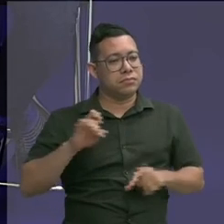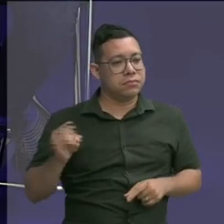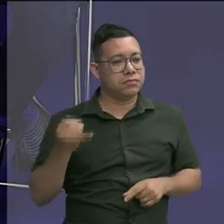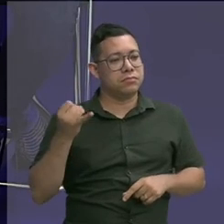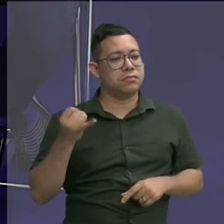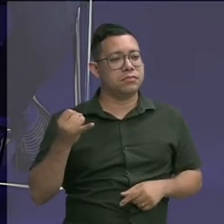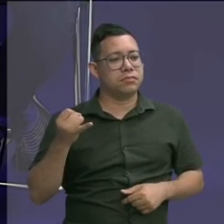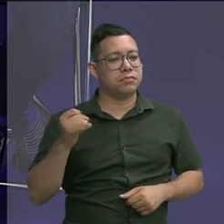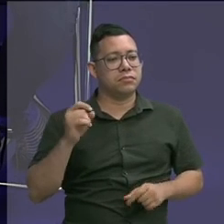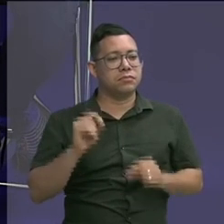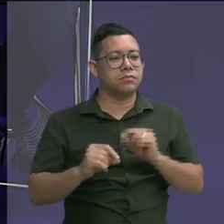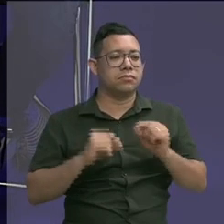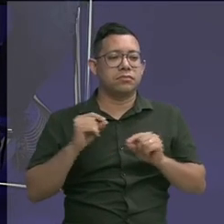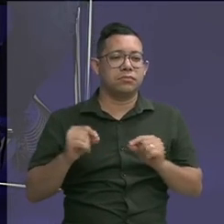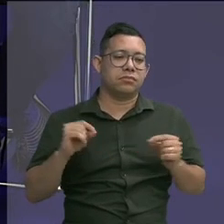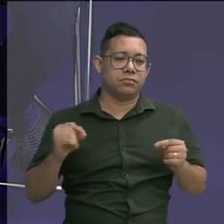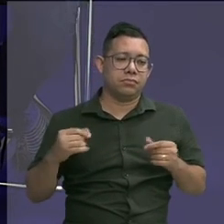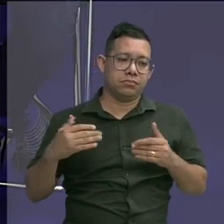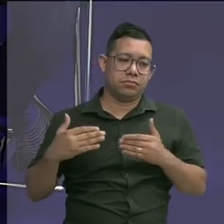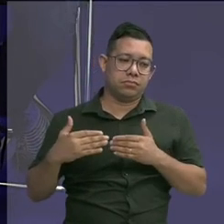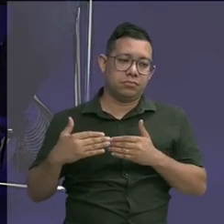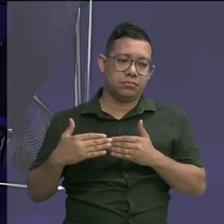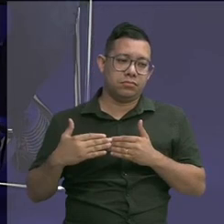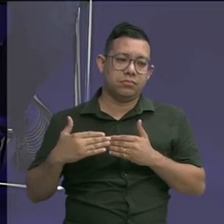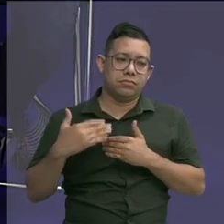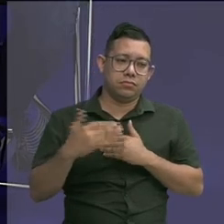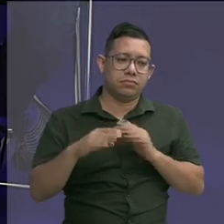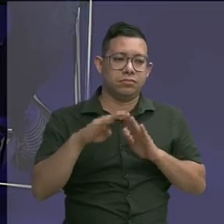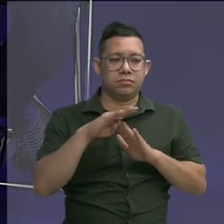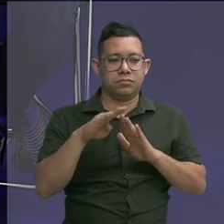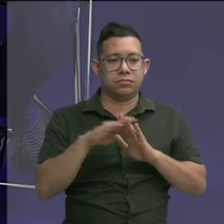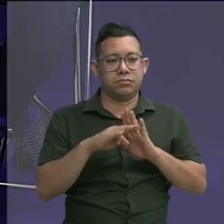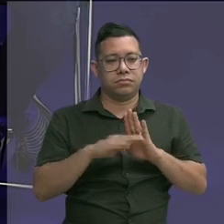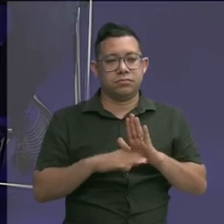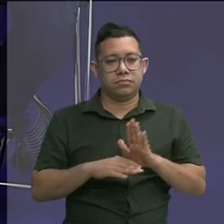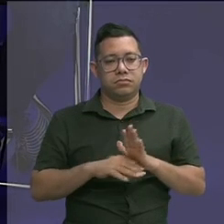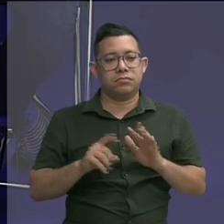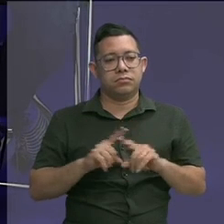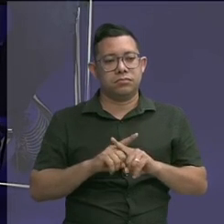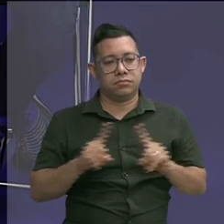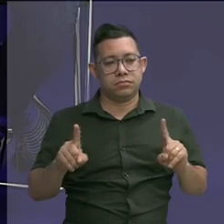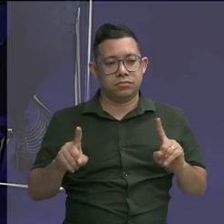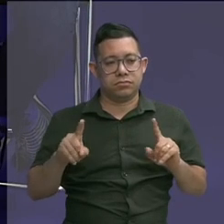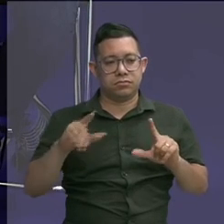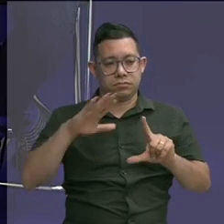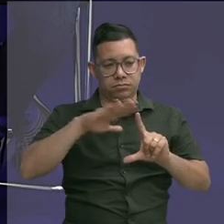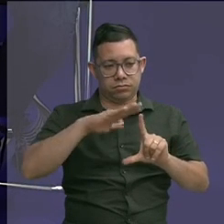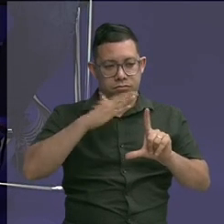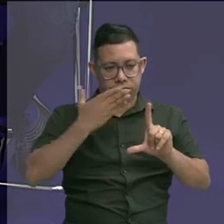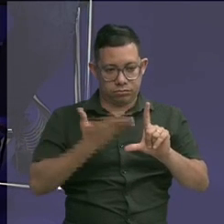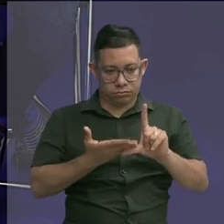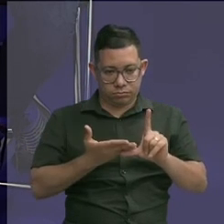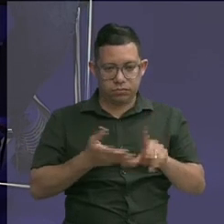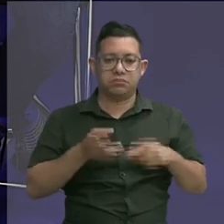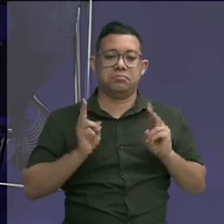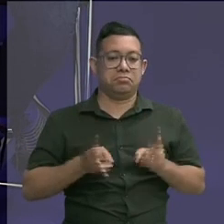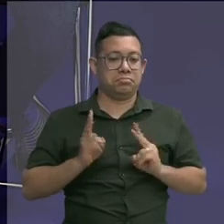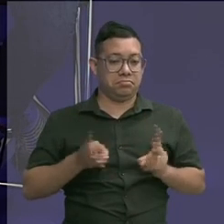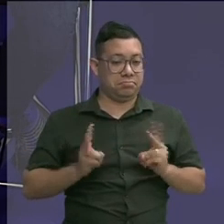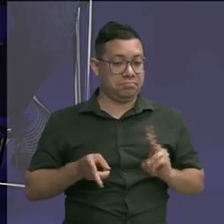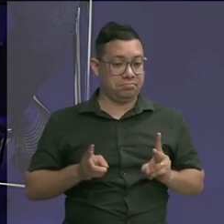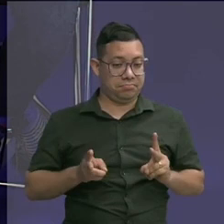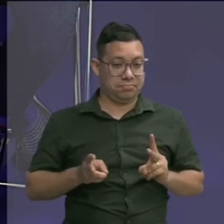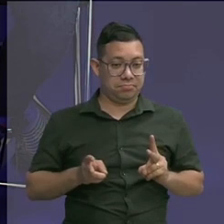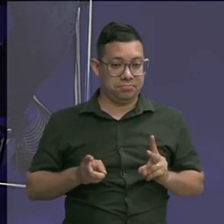e aí a gente Segue o nossa nossa programação mais a escola na TV ela continua